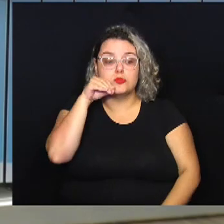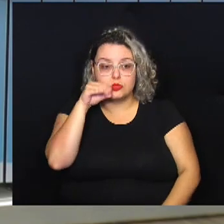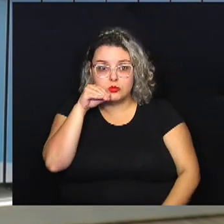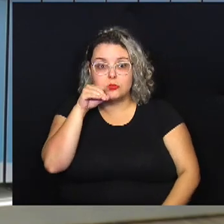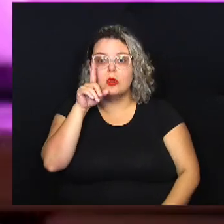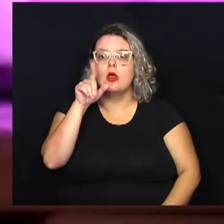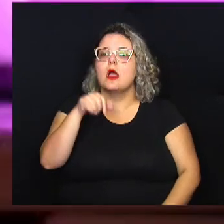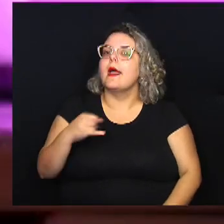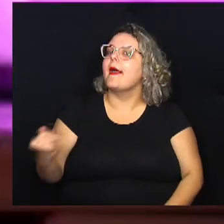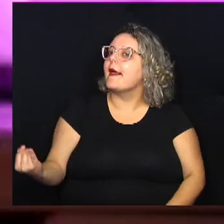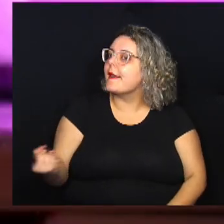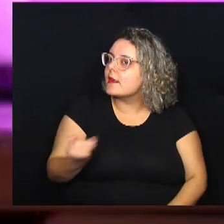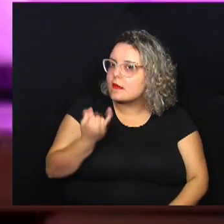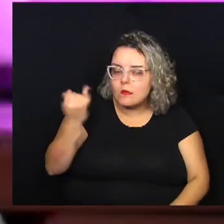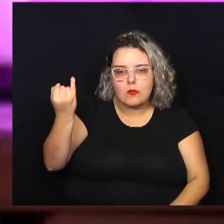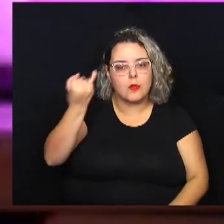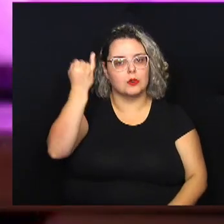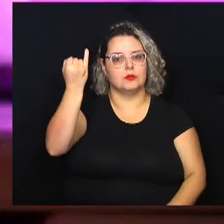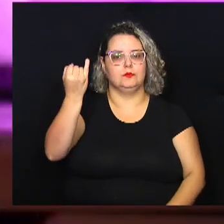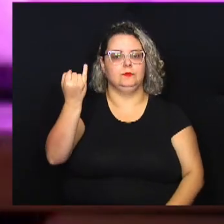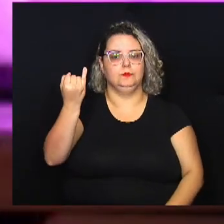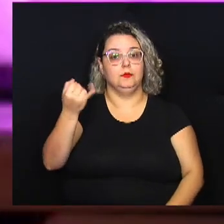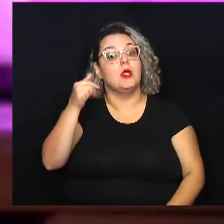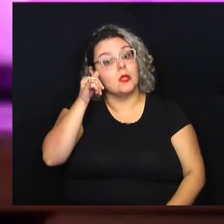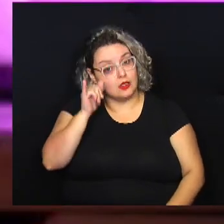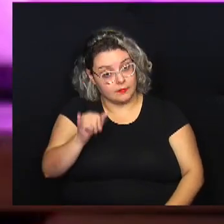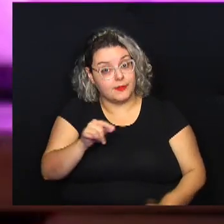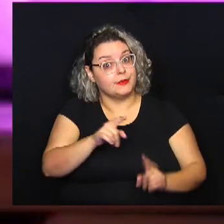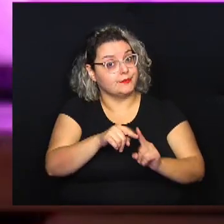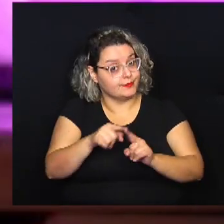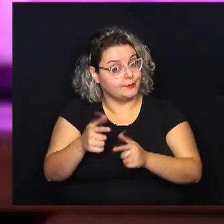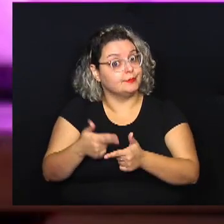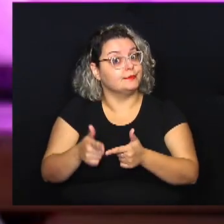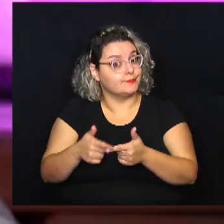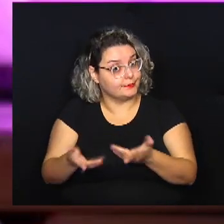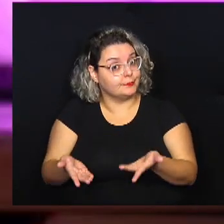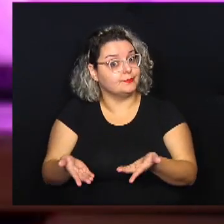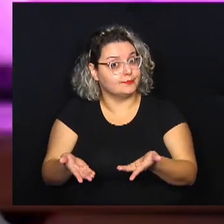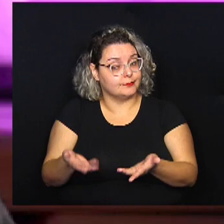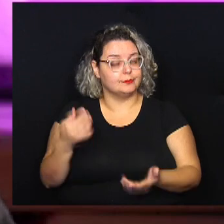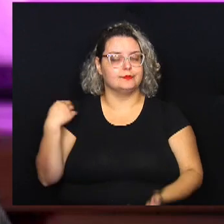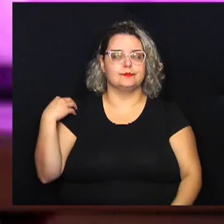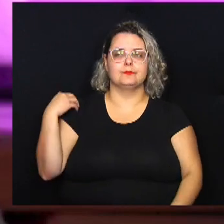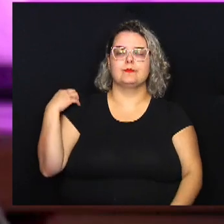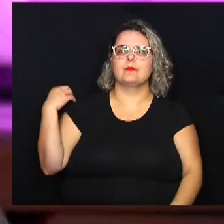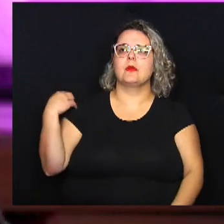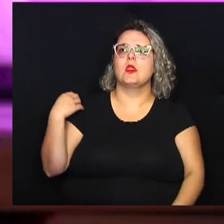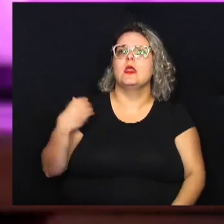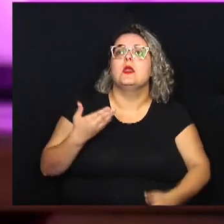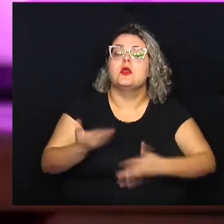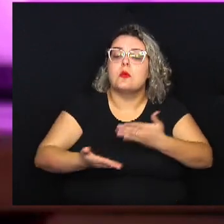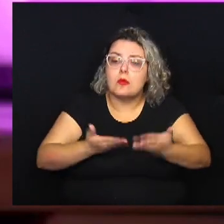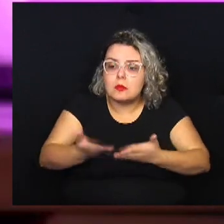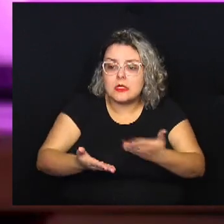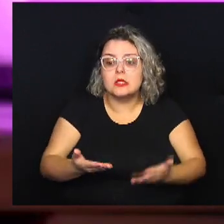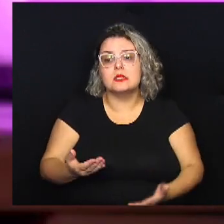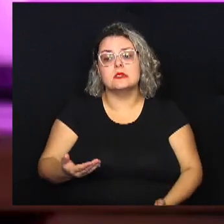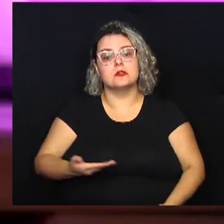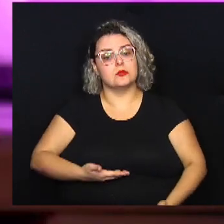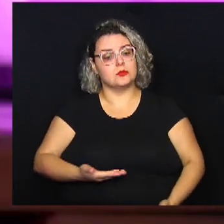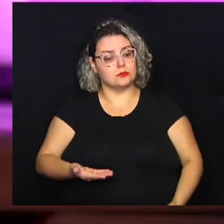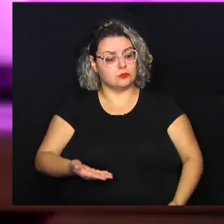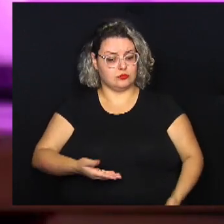algo fundamental para que se evite esse tipo de problema, né? Em uma prestação de serviço tão importante como